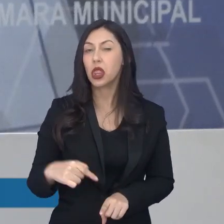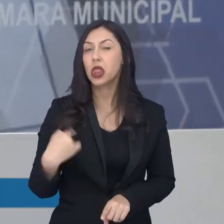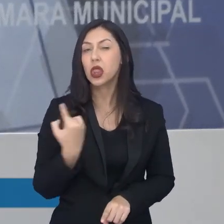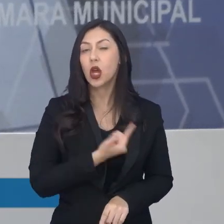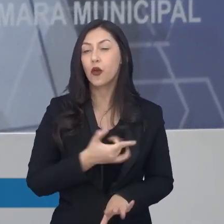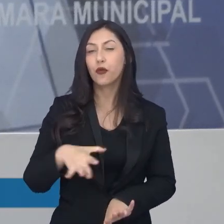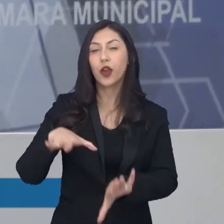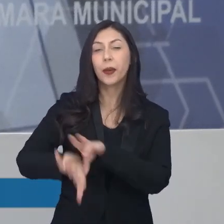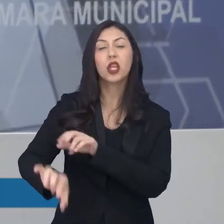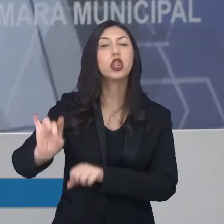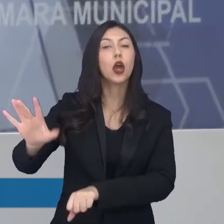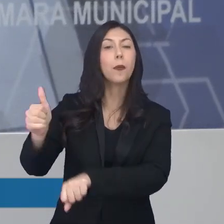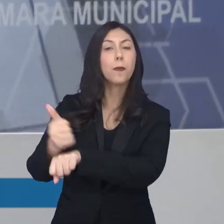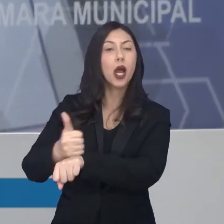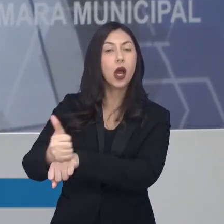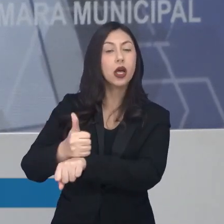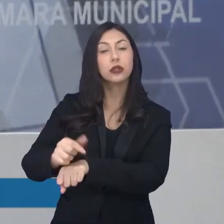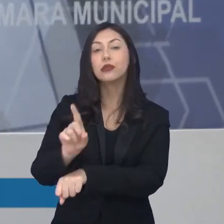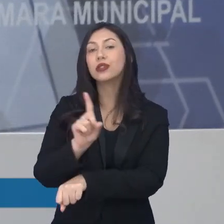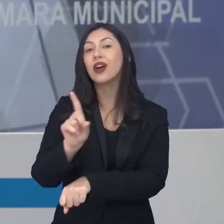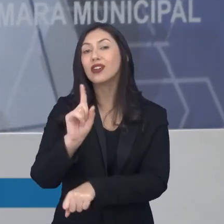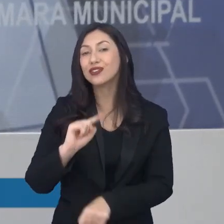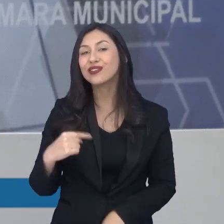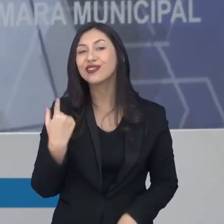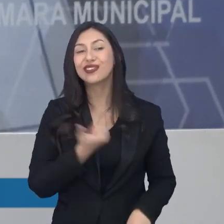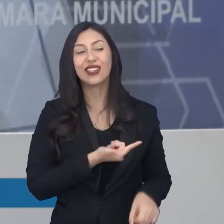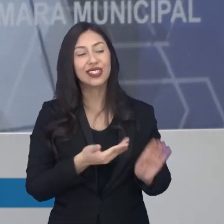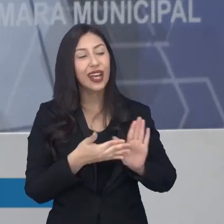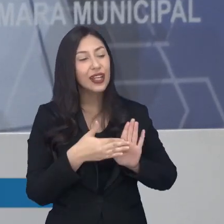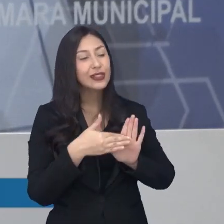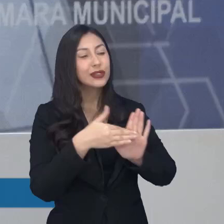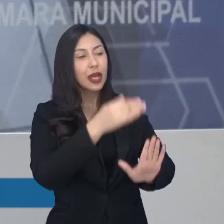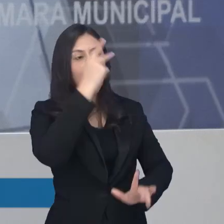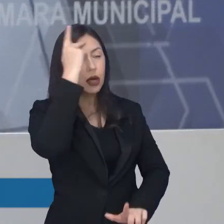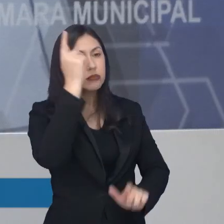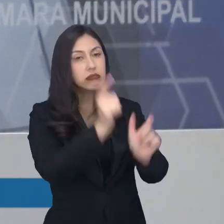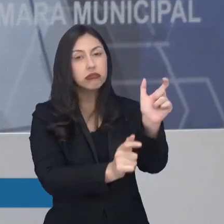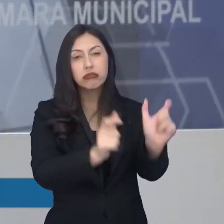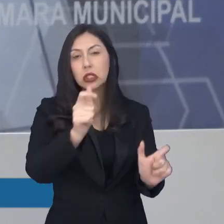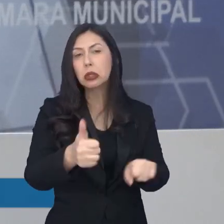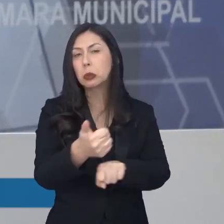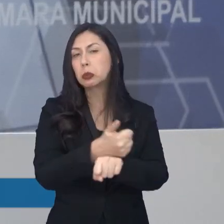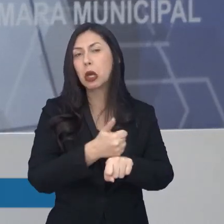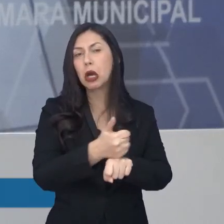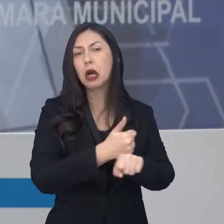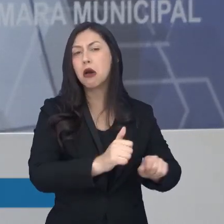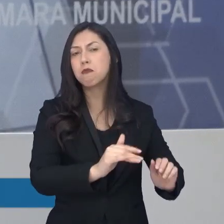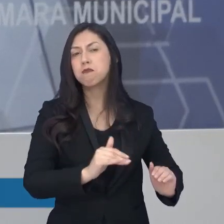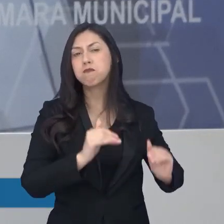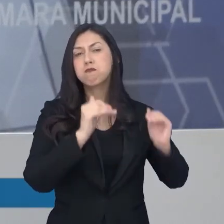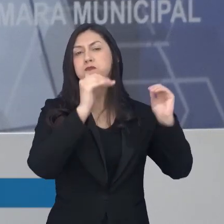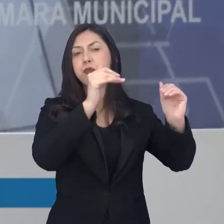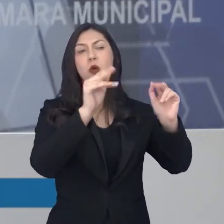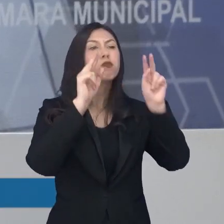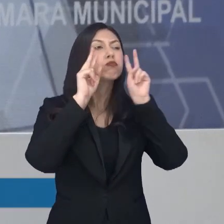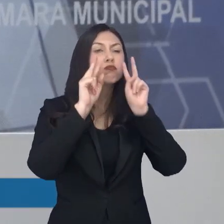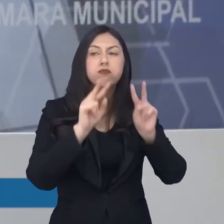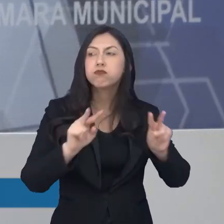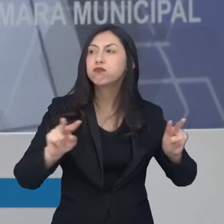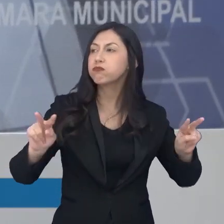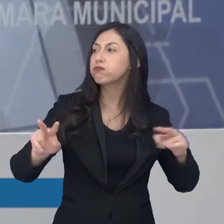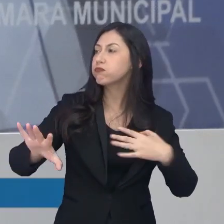apenas profissionais, formamos pessoas com alto nível profissional, com uma visão